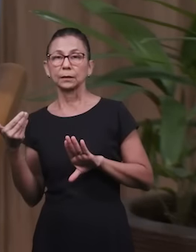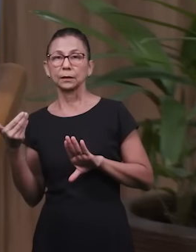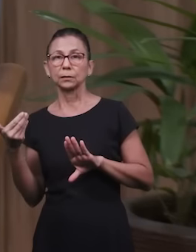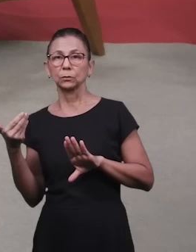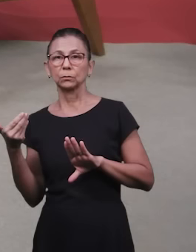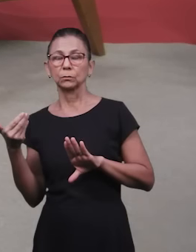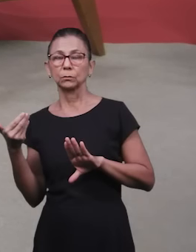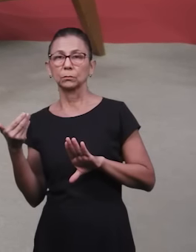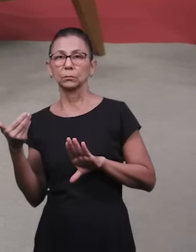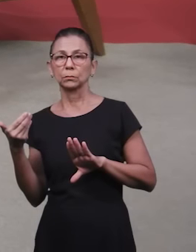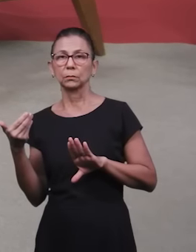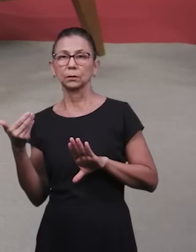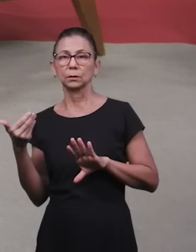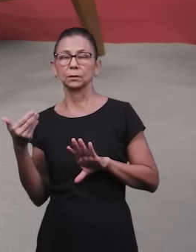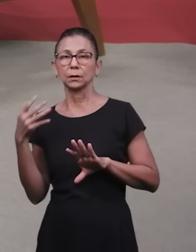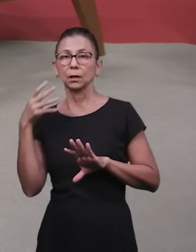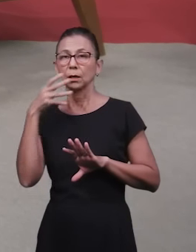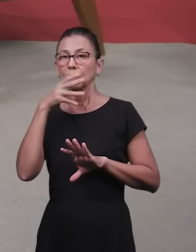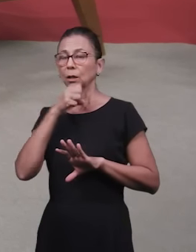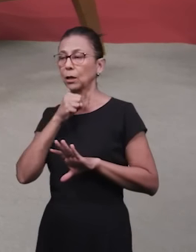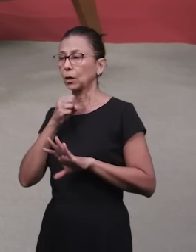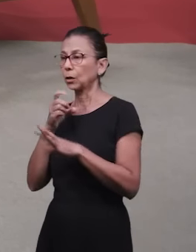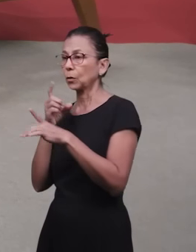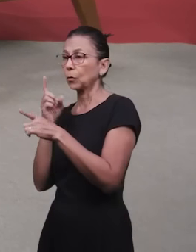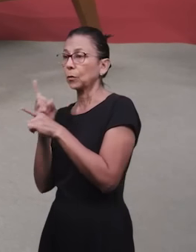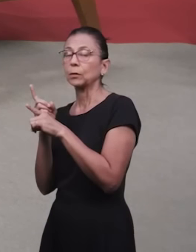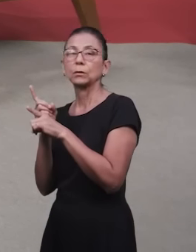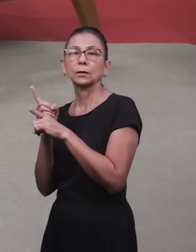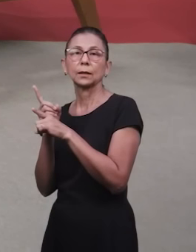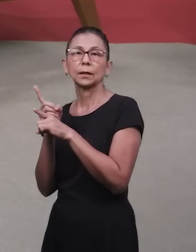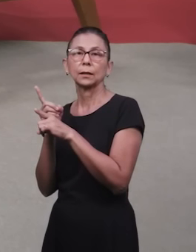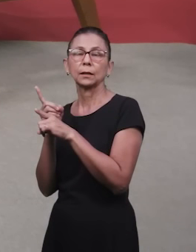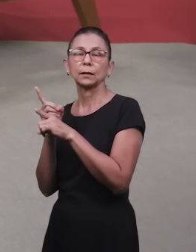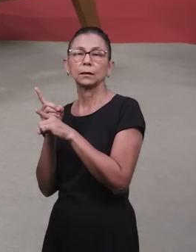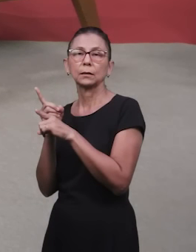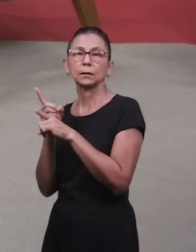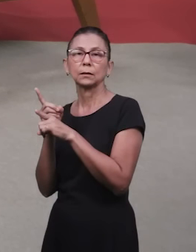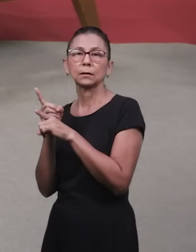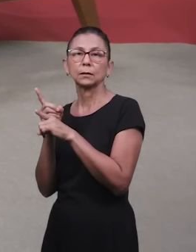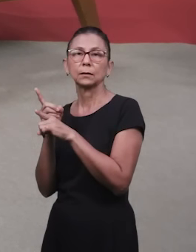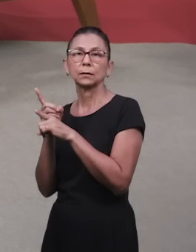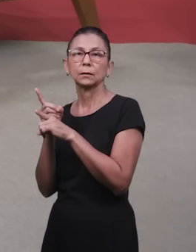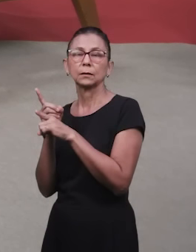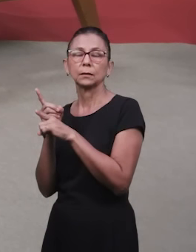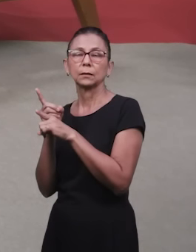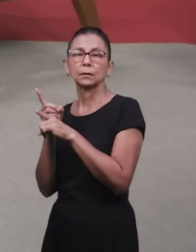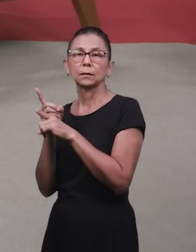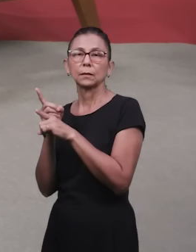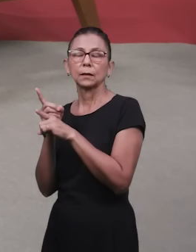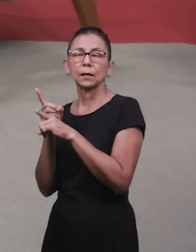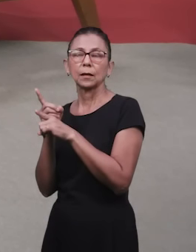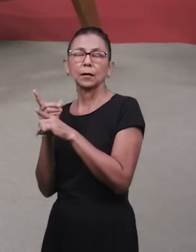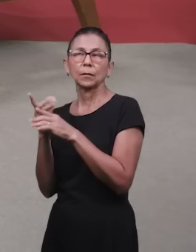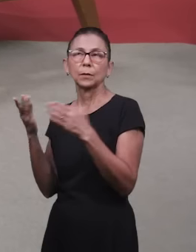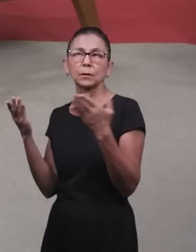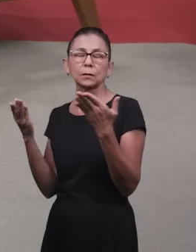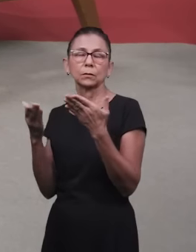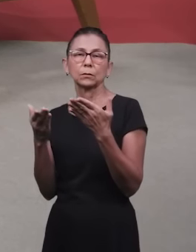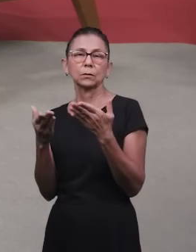me ama. Logo encontrei. Então, nós estamos falando aqui de um momento onde não tem mais como apartar. Quer dizer,